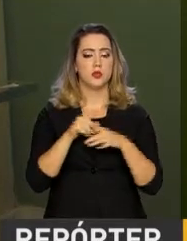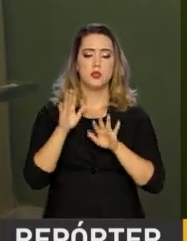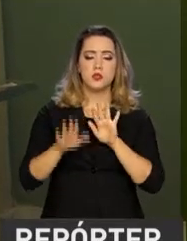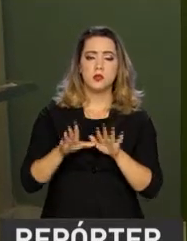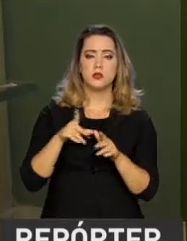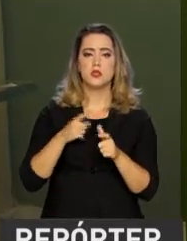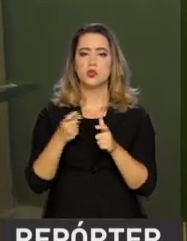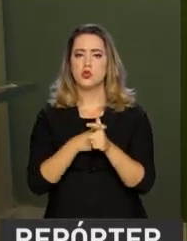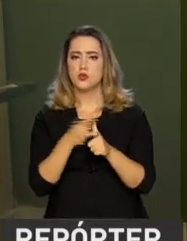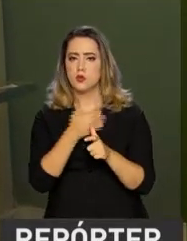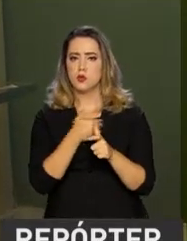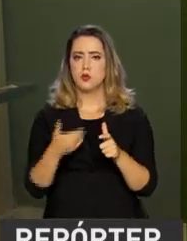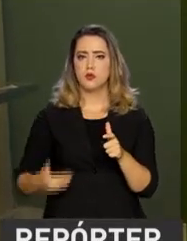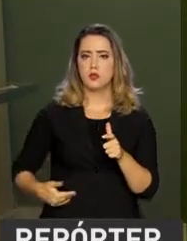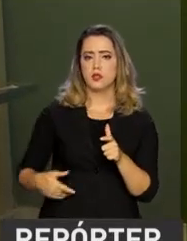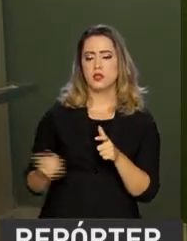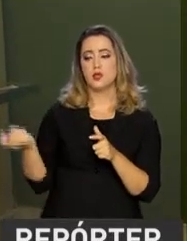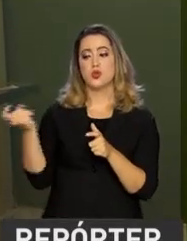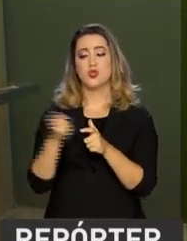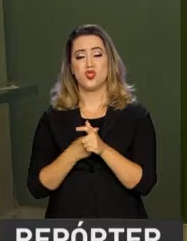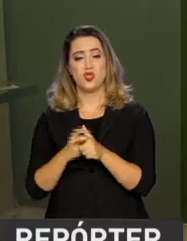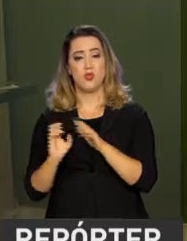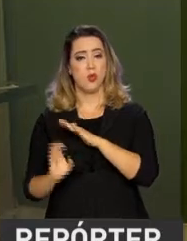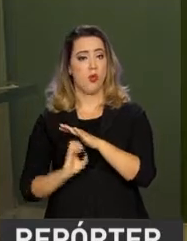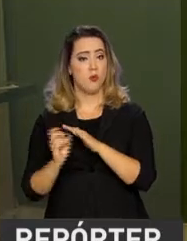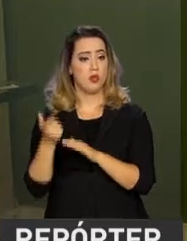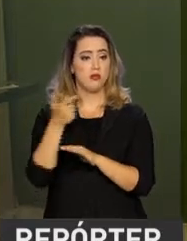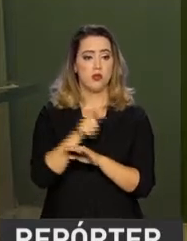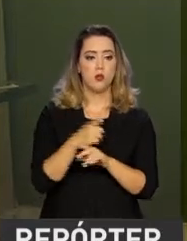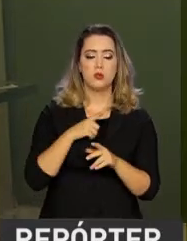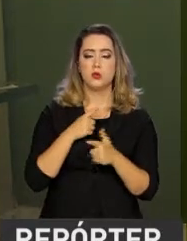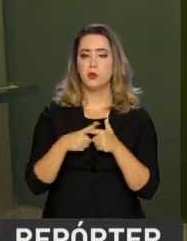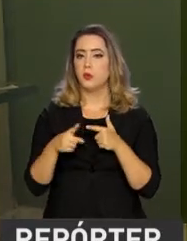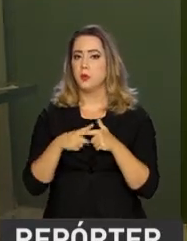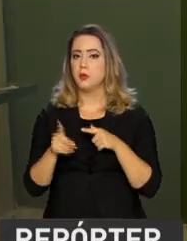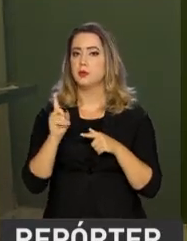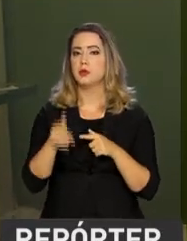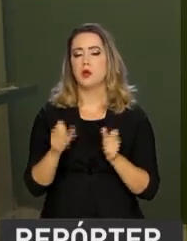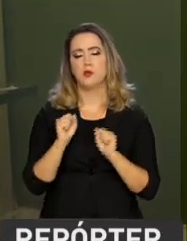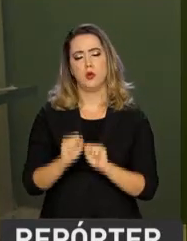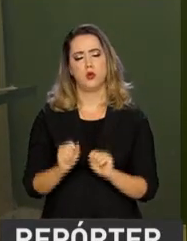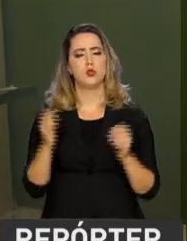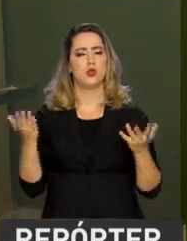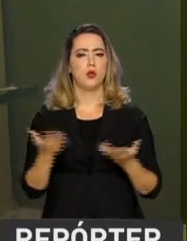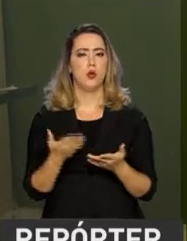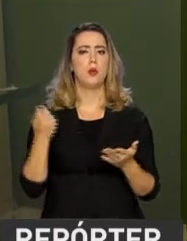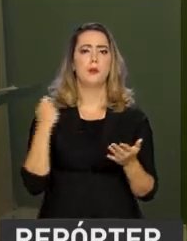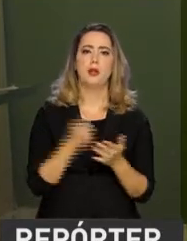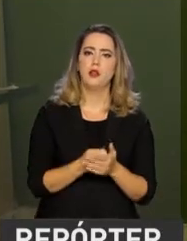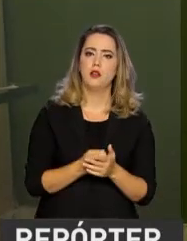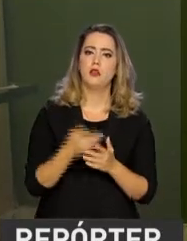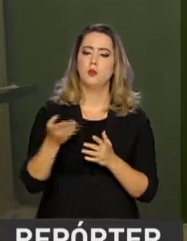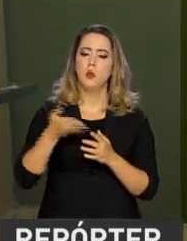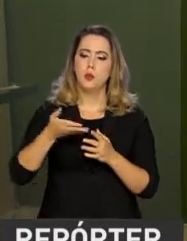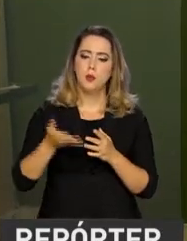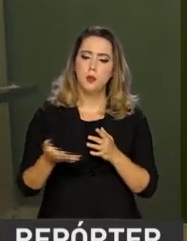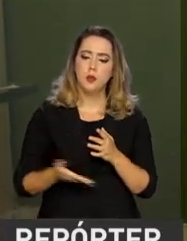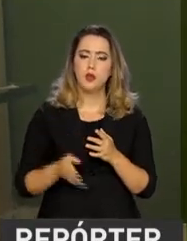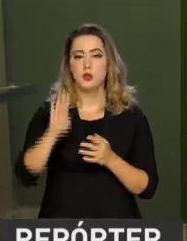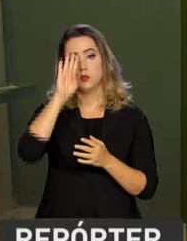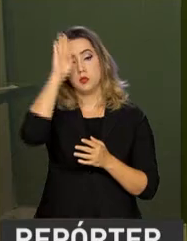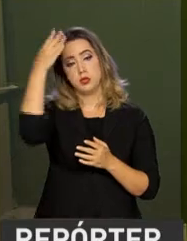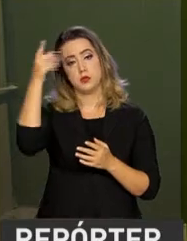tá devendo um fornecedor que está em crise realmente ela tem a possibilidade de negociar com seu principal credor